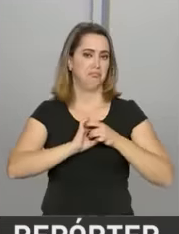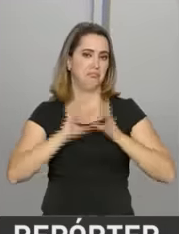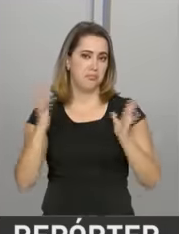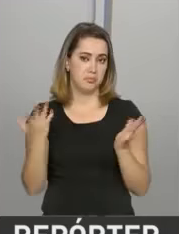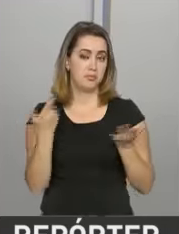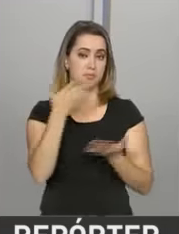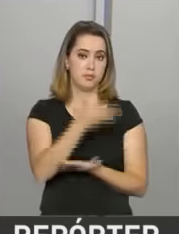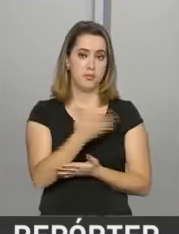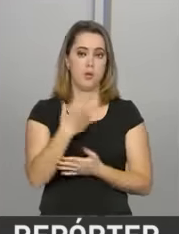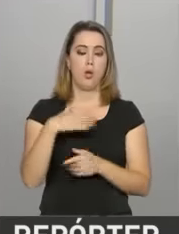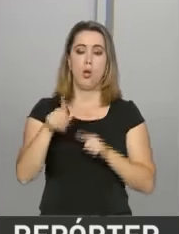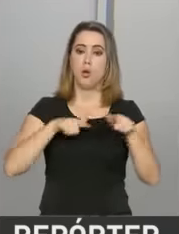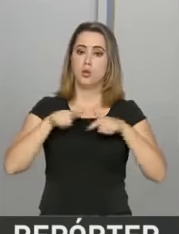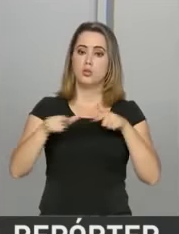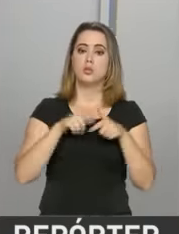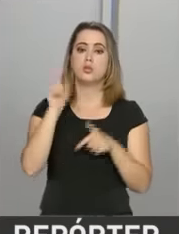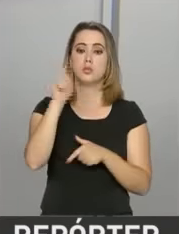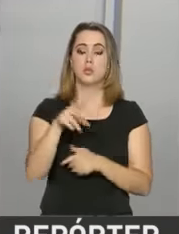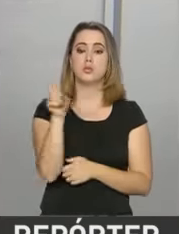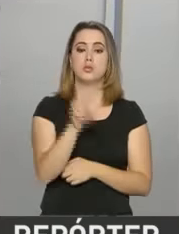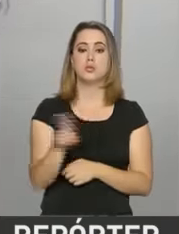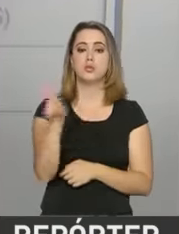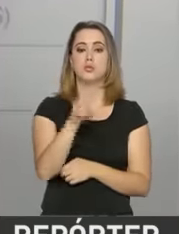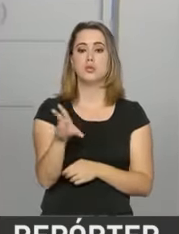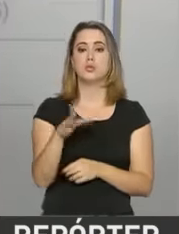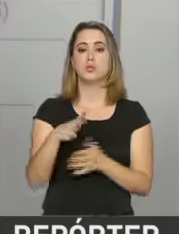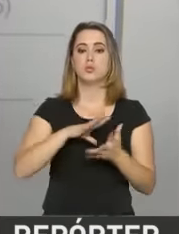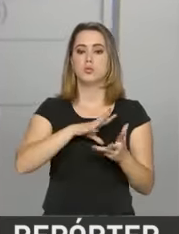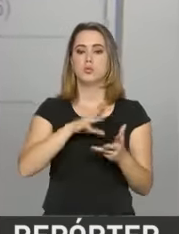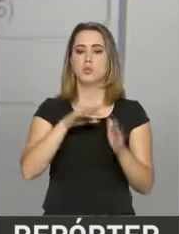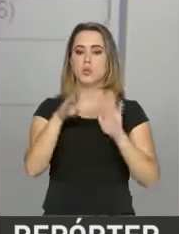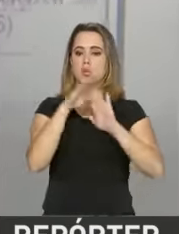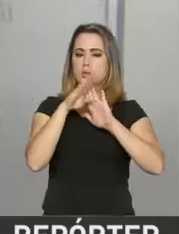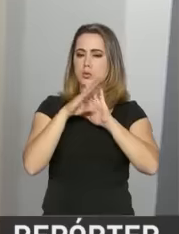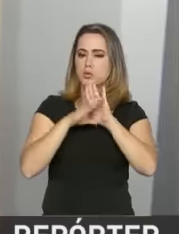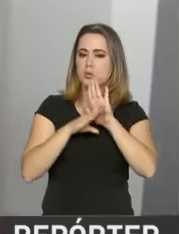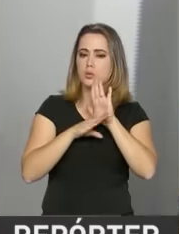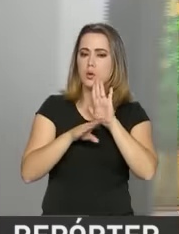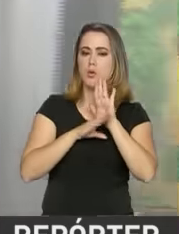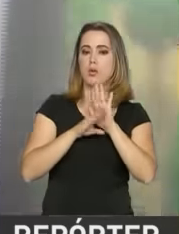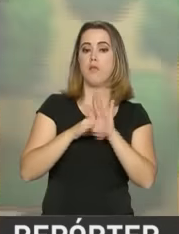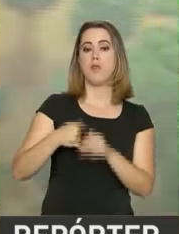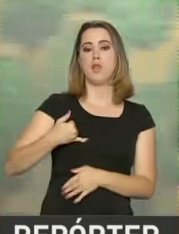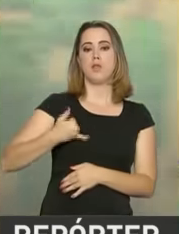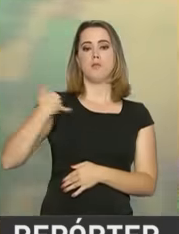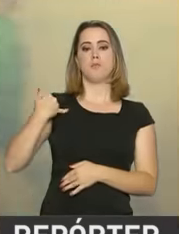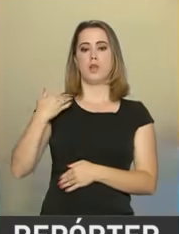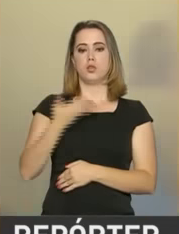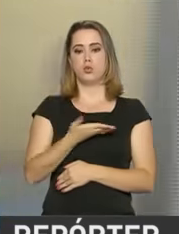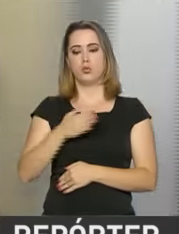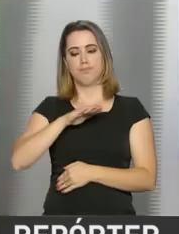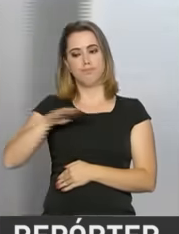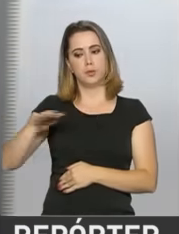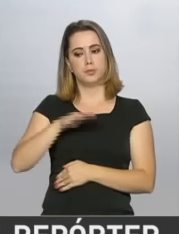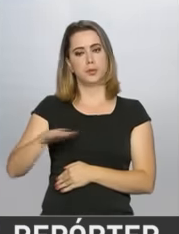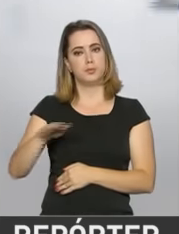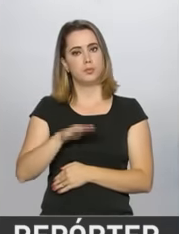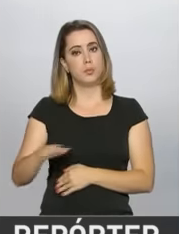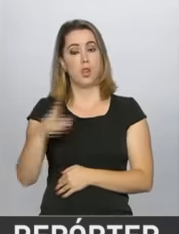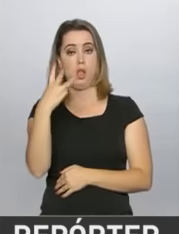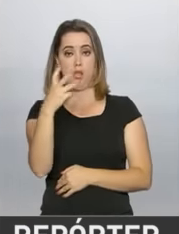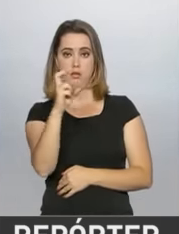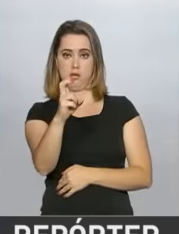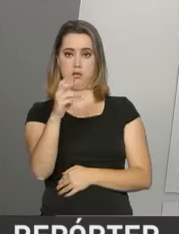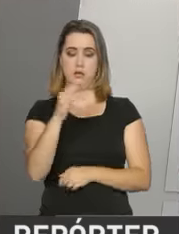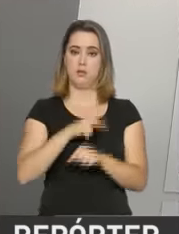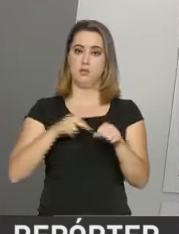trabalho que é feito com o uso do IARC, um sistema internacional de classificação etária representado por 35 países, entre eles